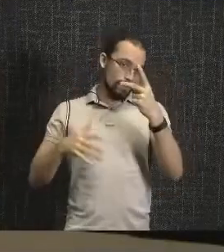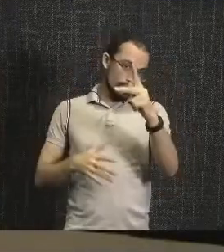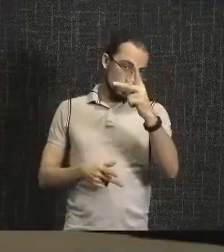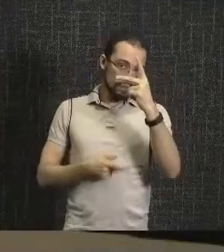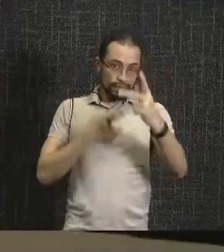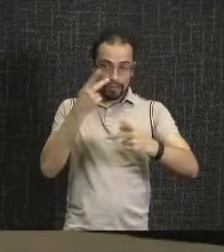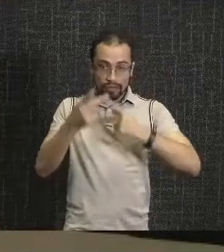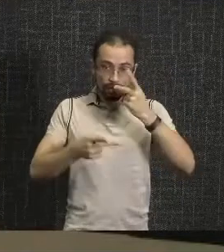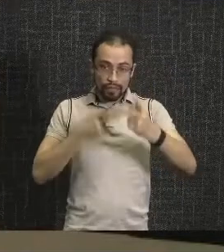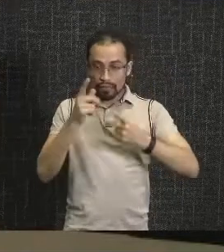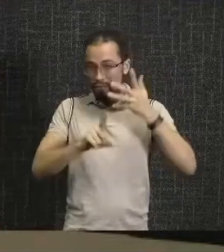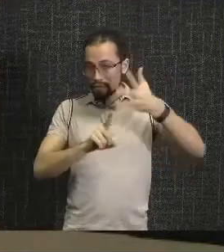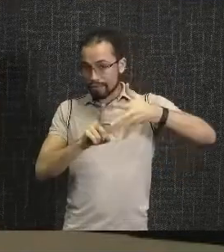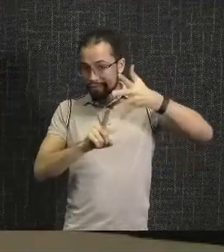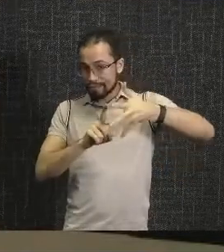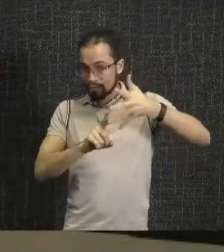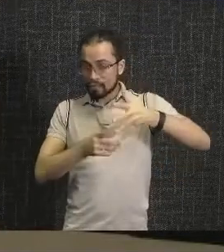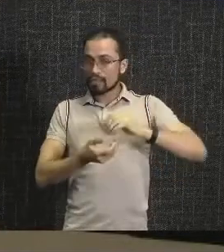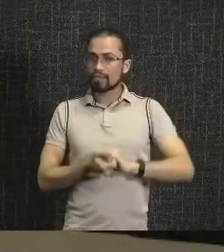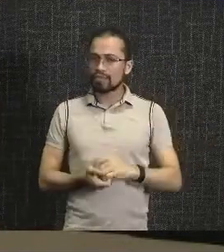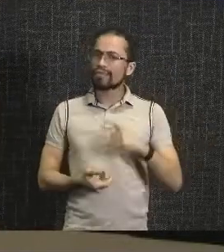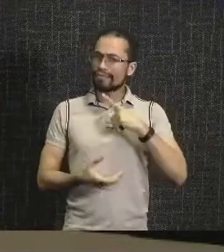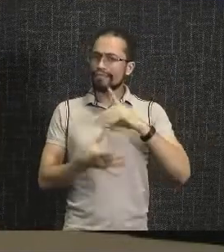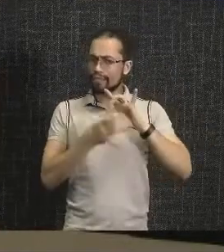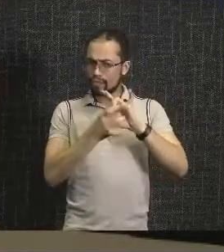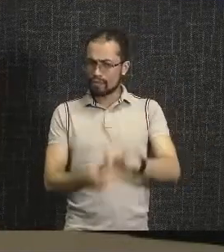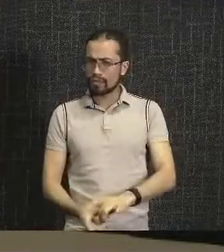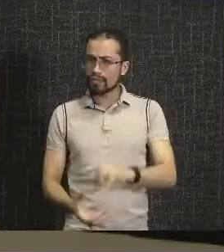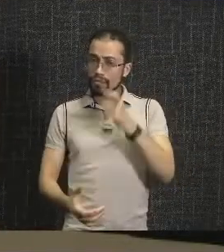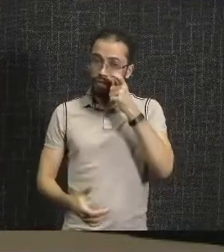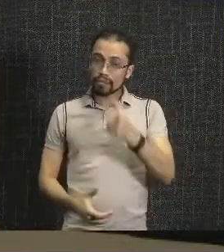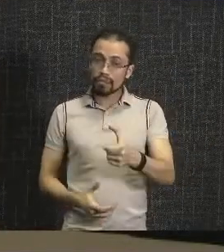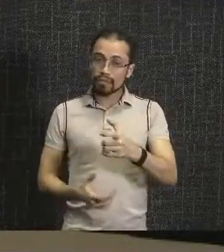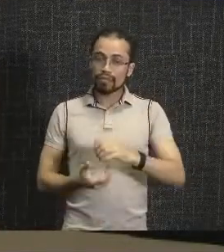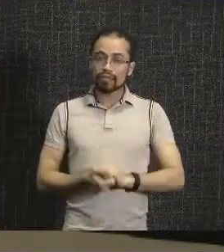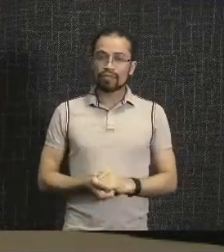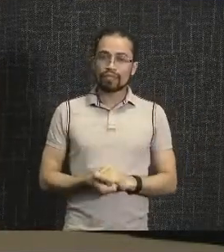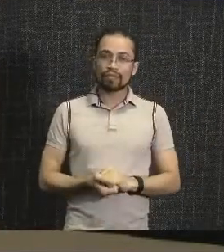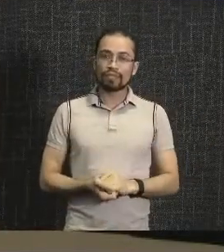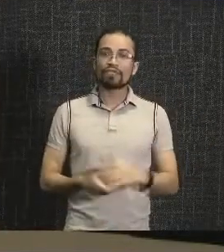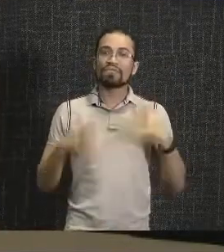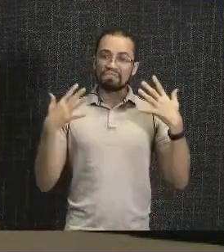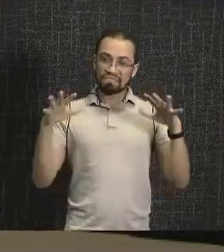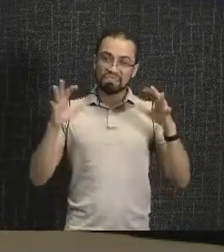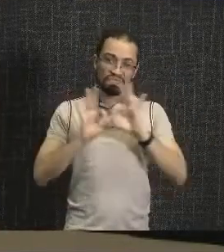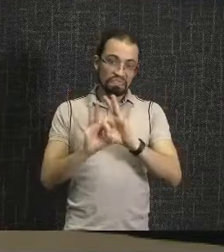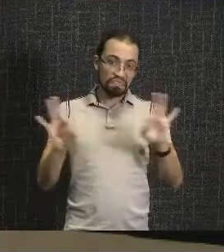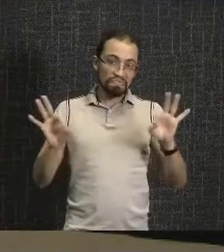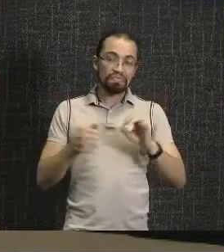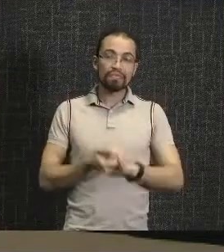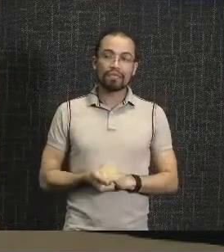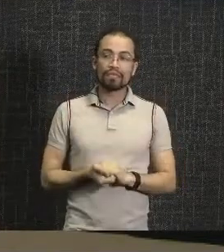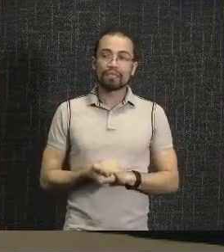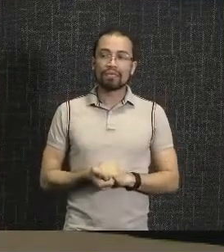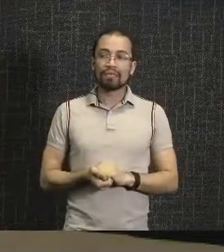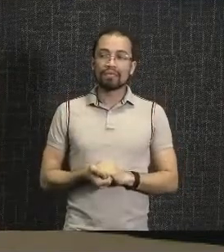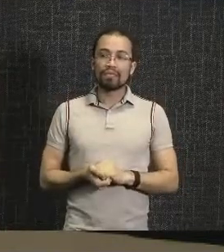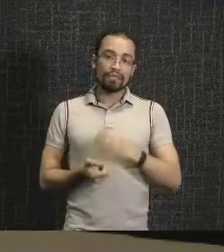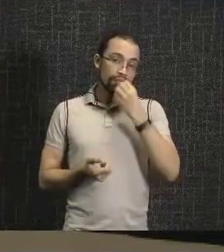explanação. Deu uma contextualizada bem interessante. Com certeza isso vai ser muito útil para os